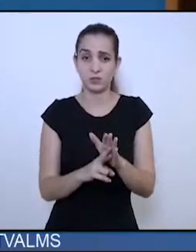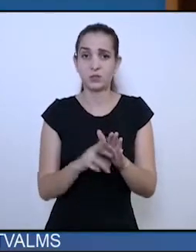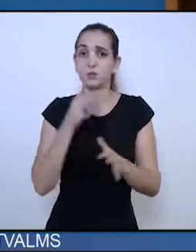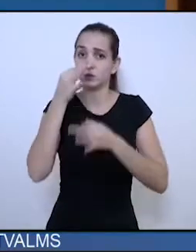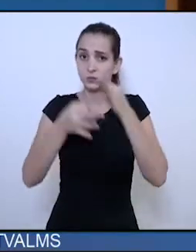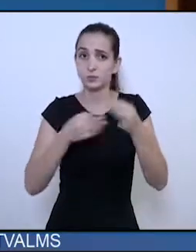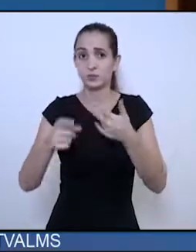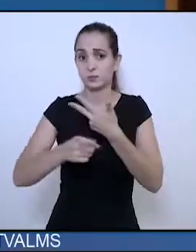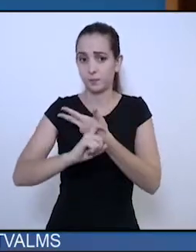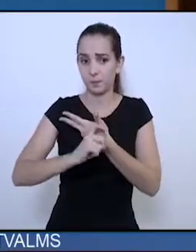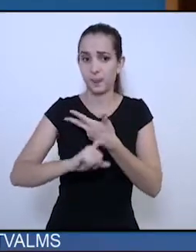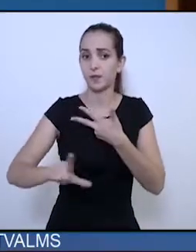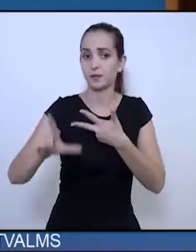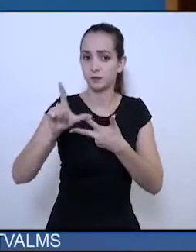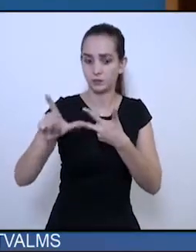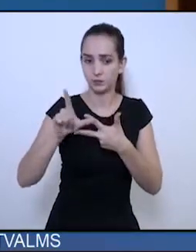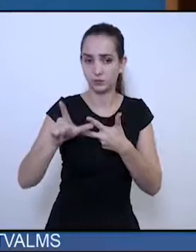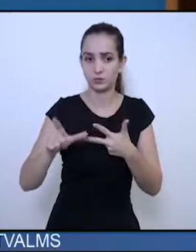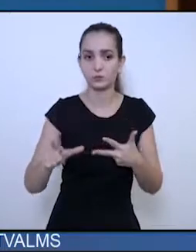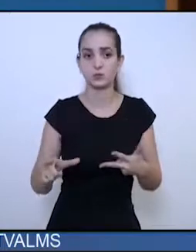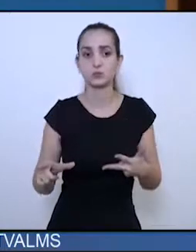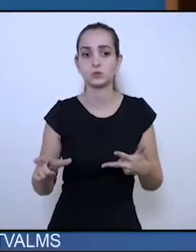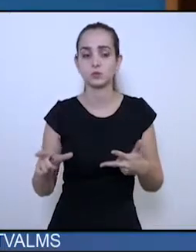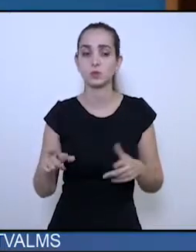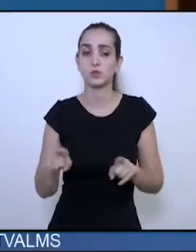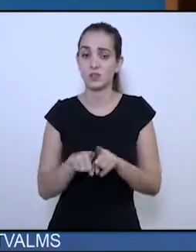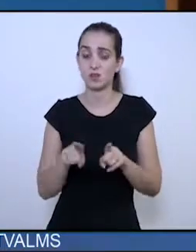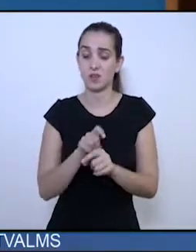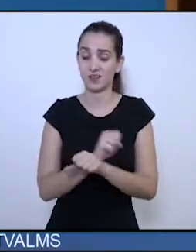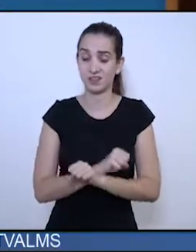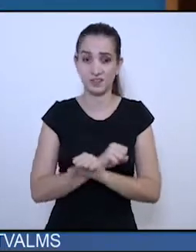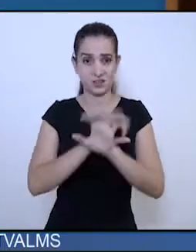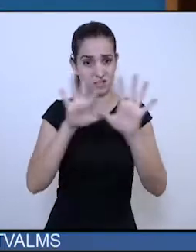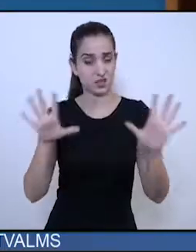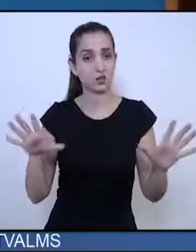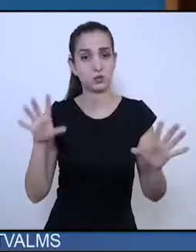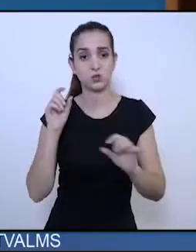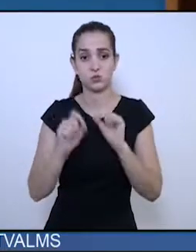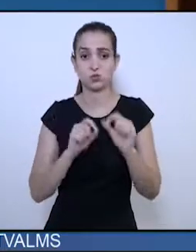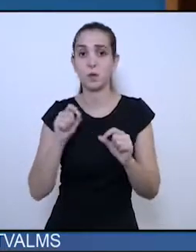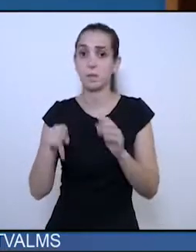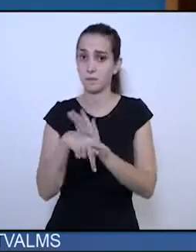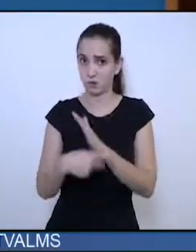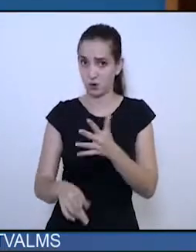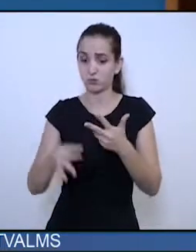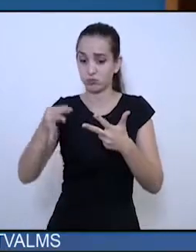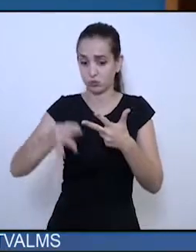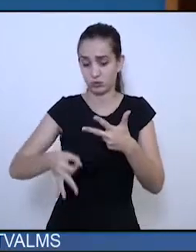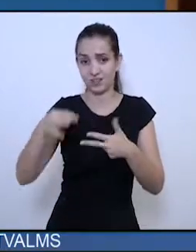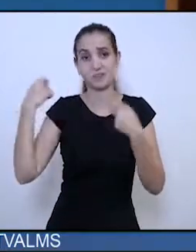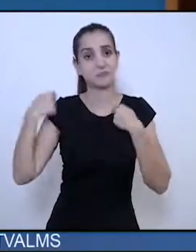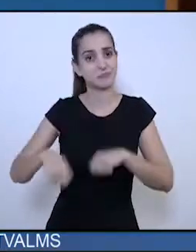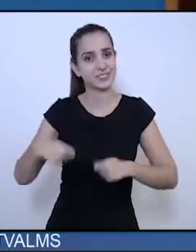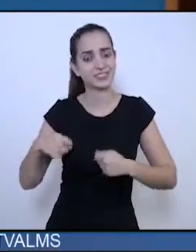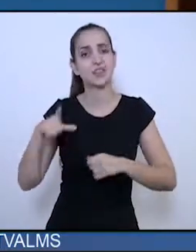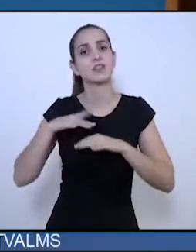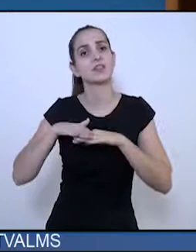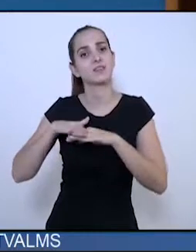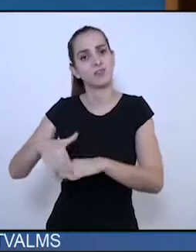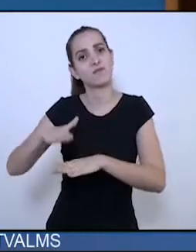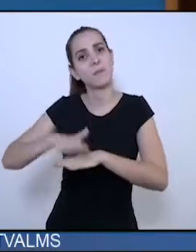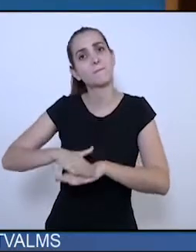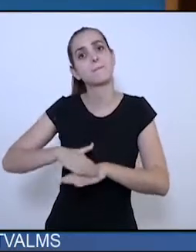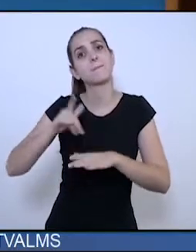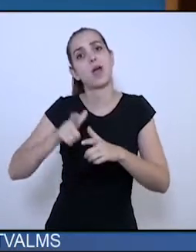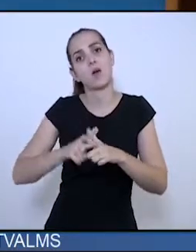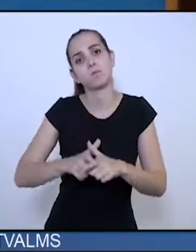vista do Executivo quanto do Legislativo, inclusive evidências também em relação ao Judiciário, a necessidade que a intervenção fosse